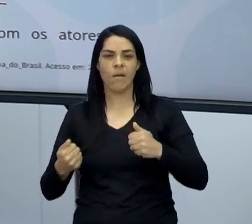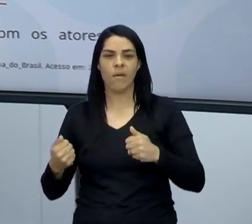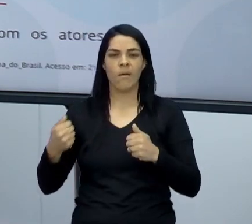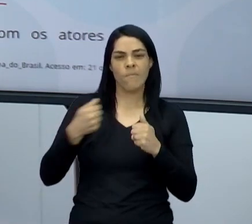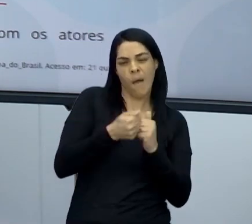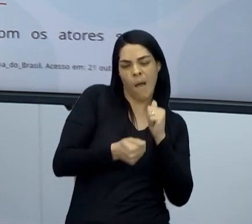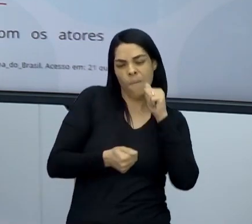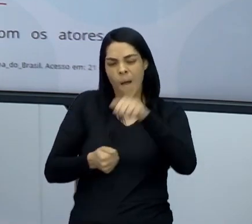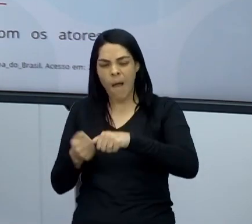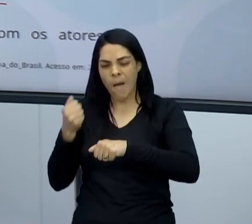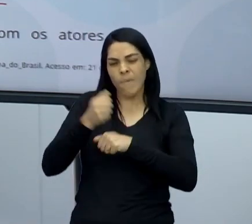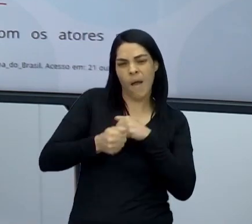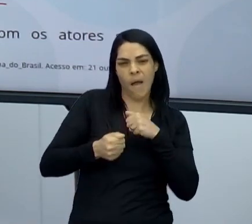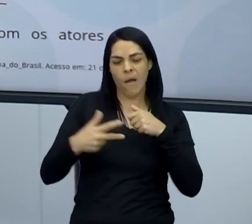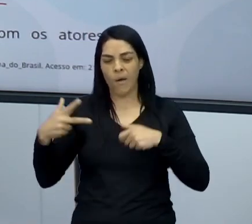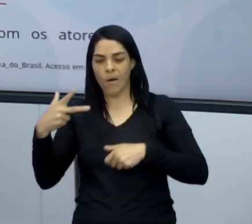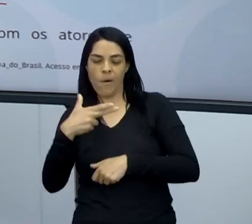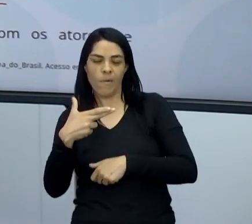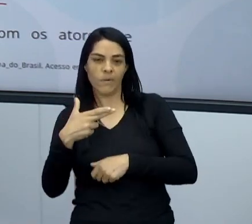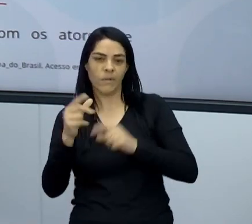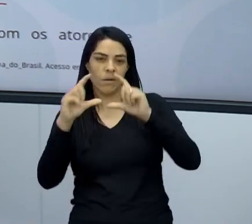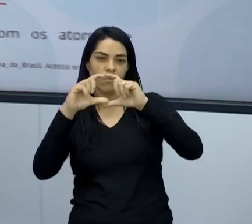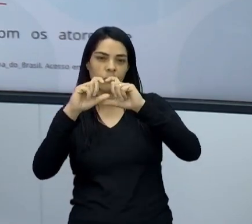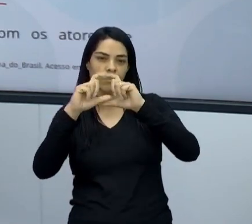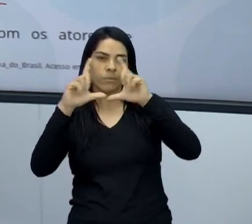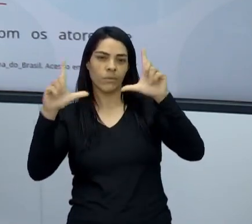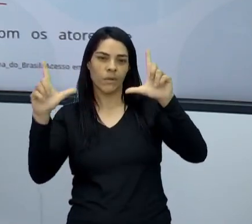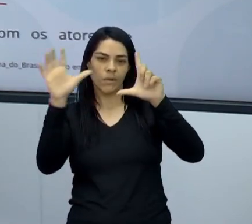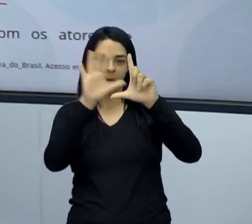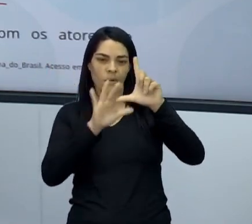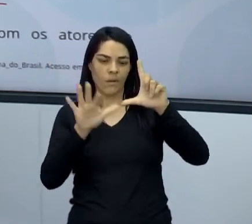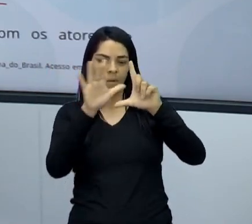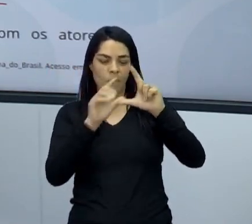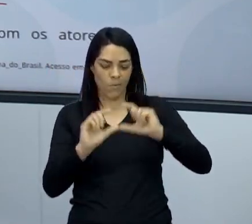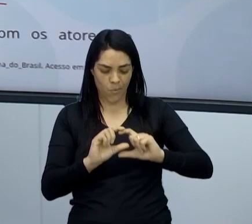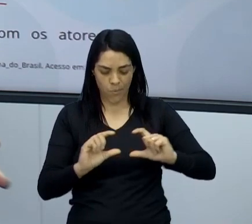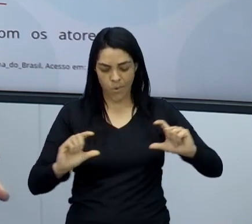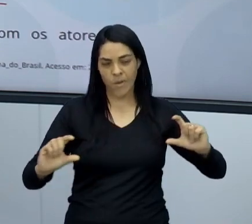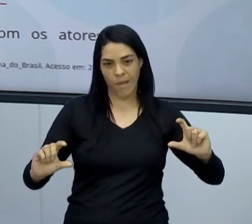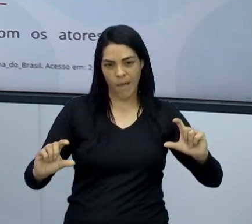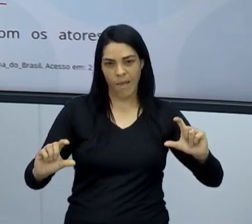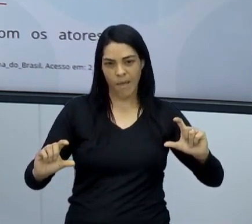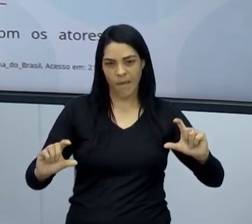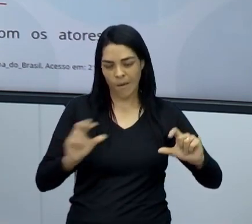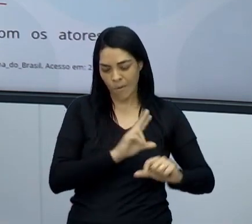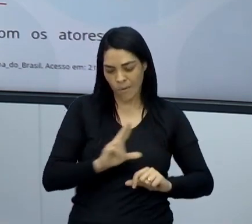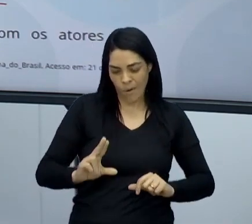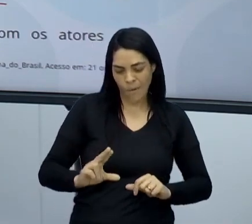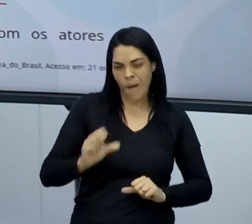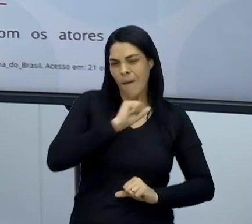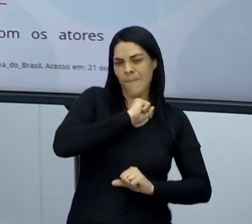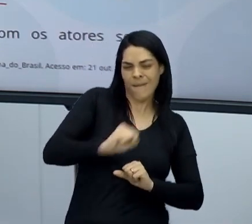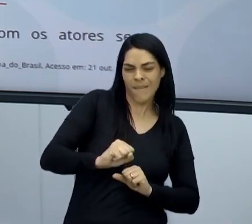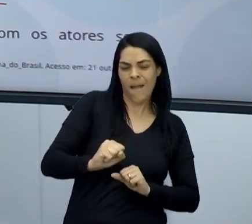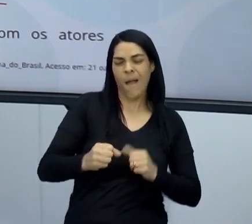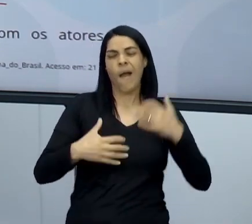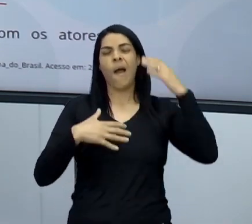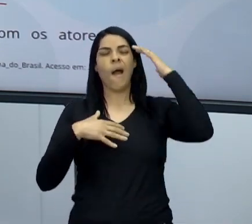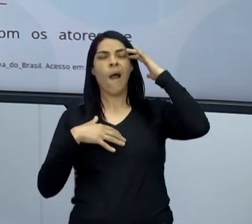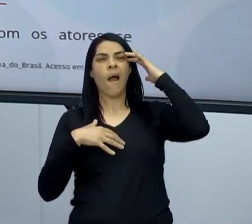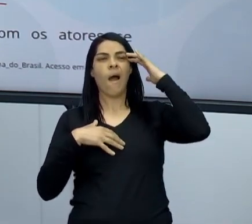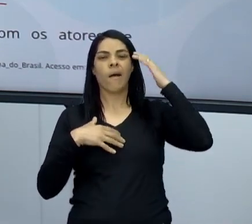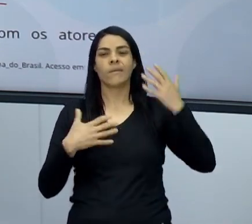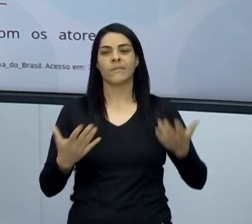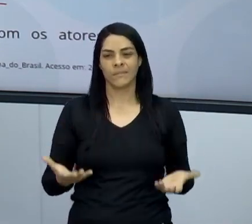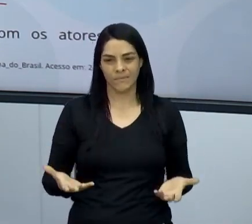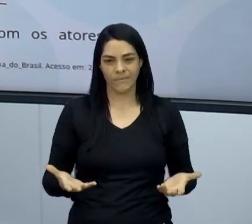aí daquele corte, aparece aquela imagem, né, de legenda, eu vou matar você, não faça isso. Ou seja, o cinema nasceu